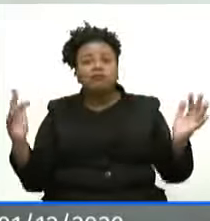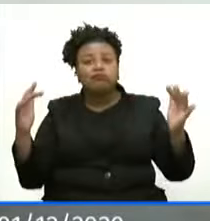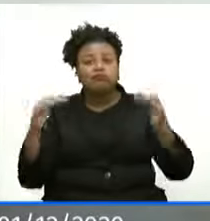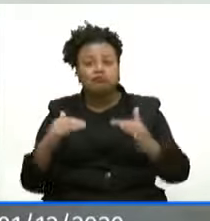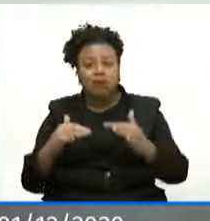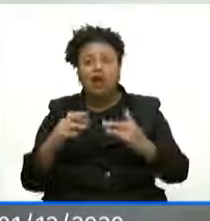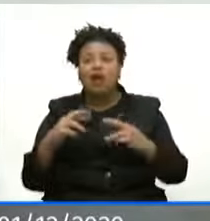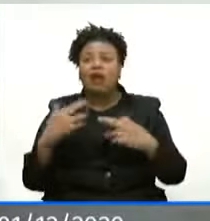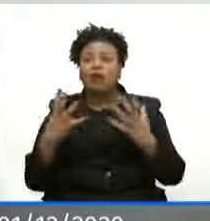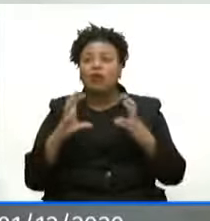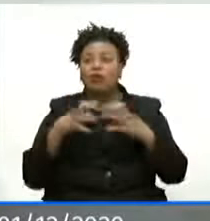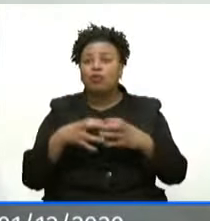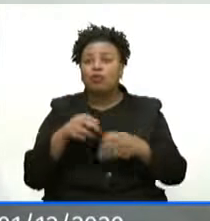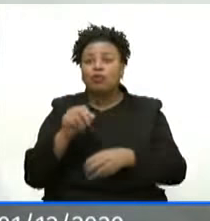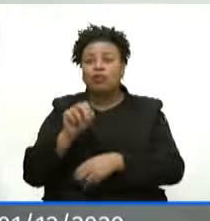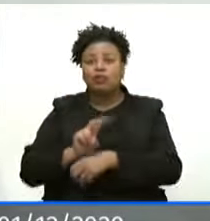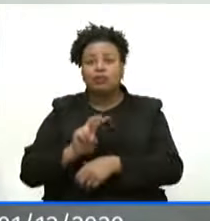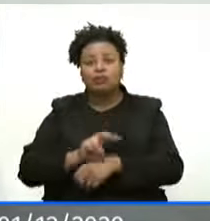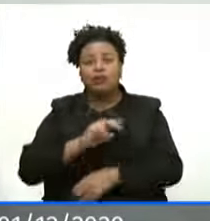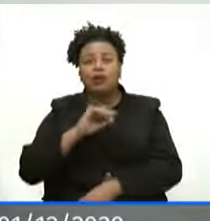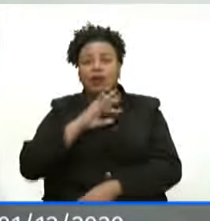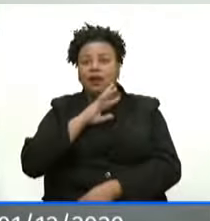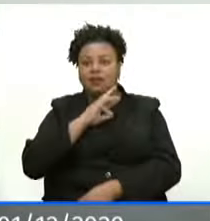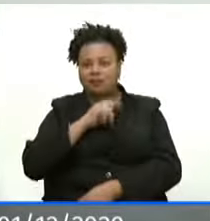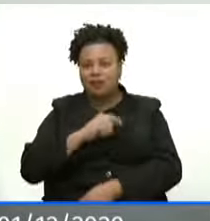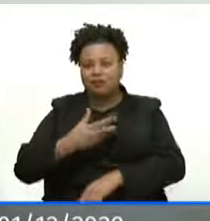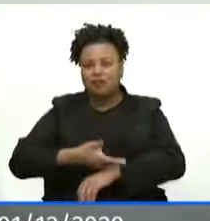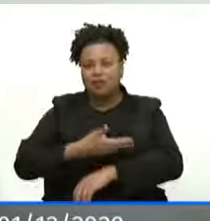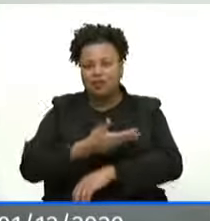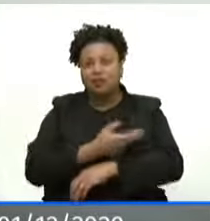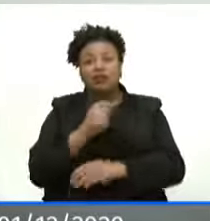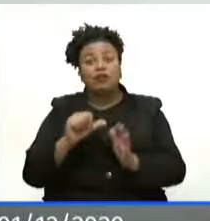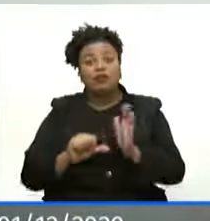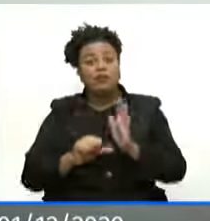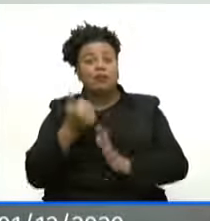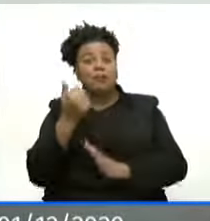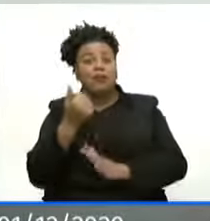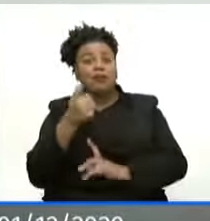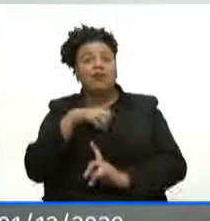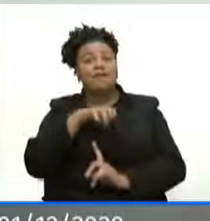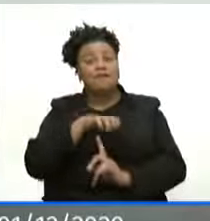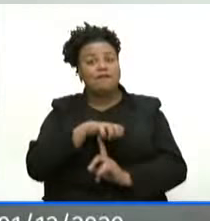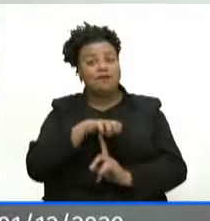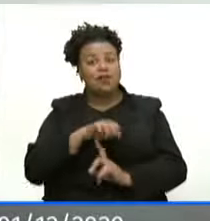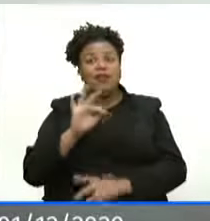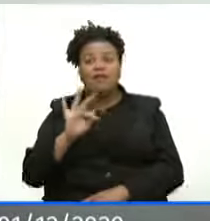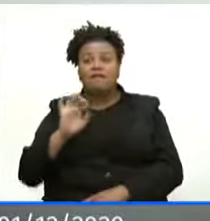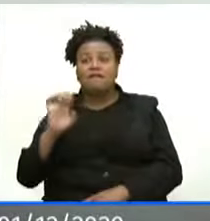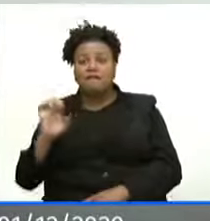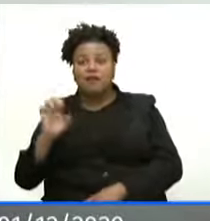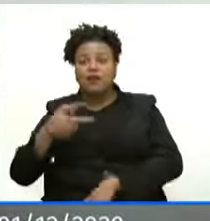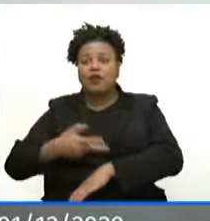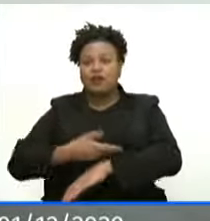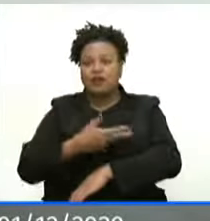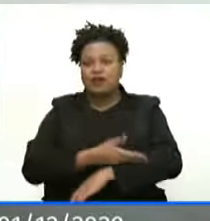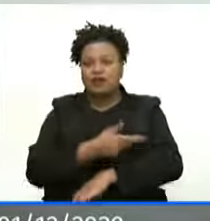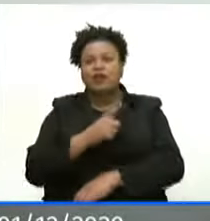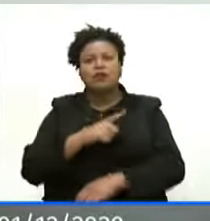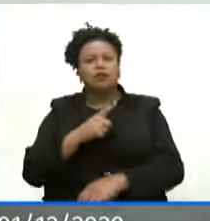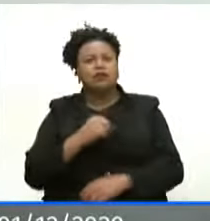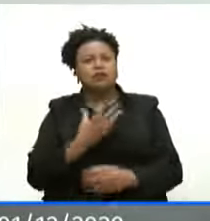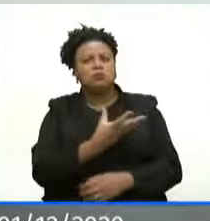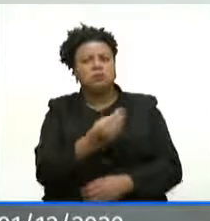ovinos. Em 1985, foi inaugurada a primeira edição da Feia Ovelha, contando com um elevado número de animais, com